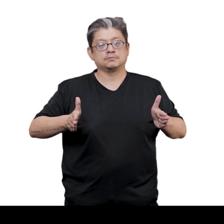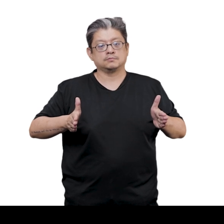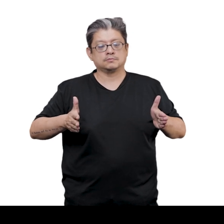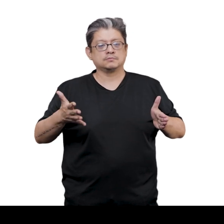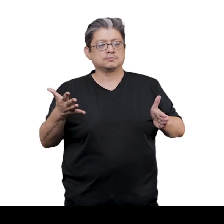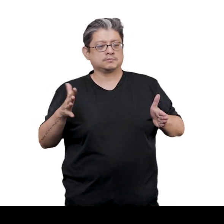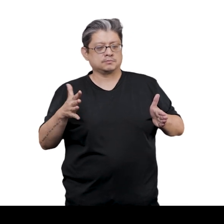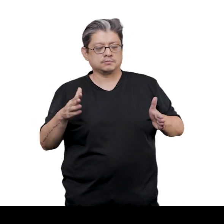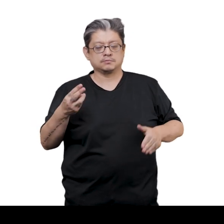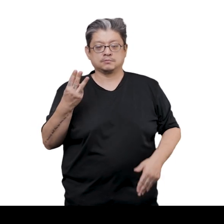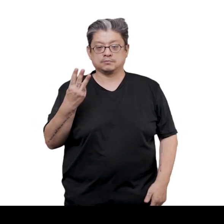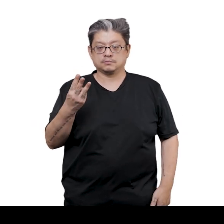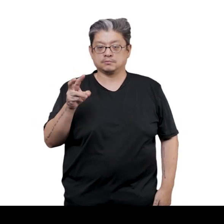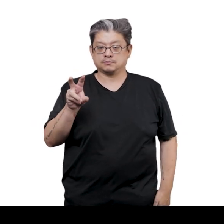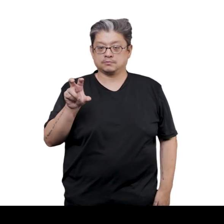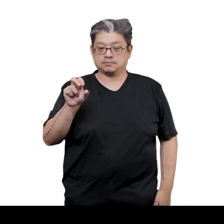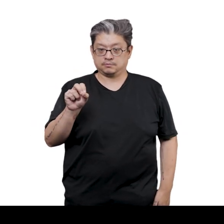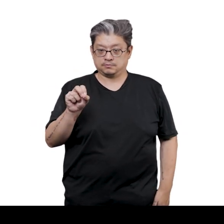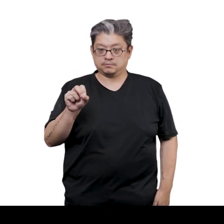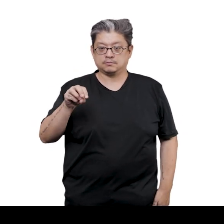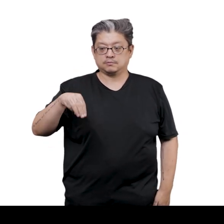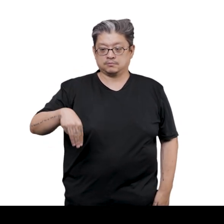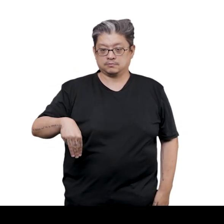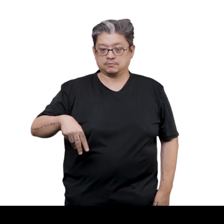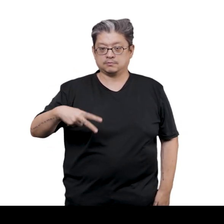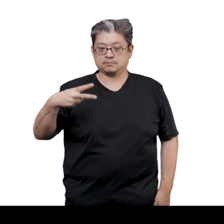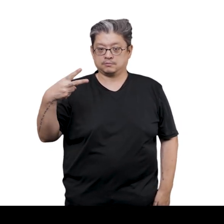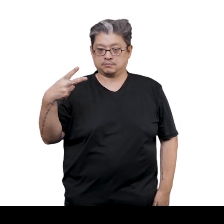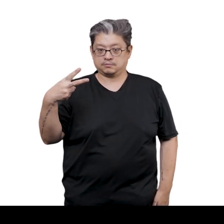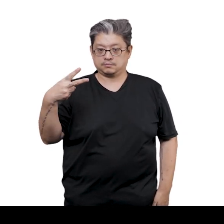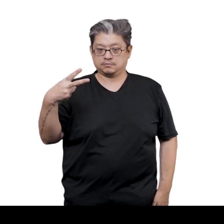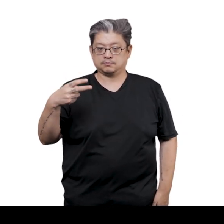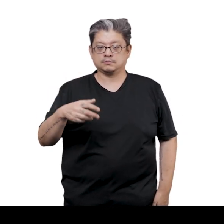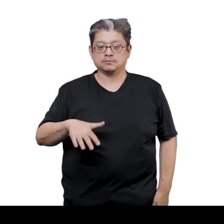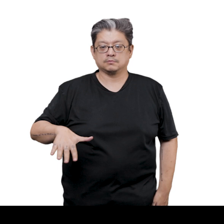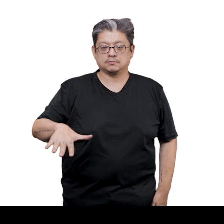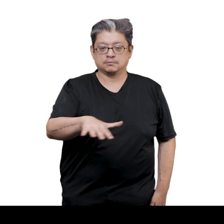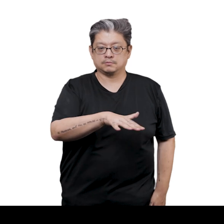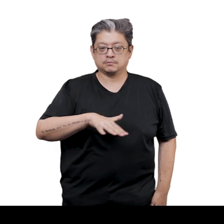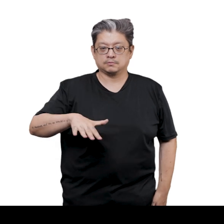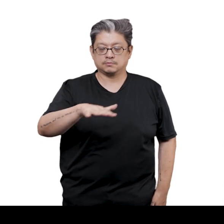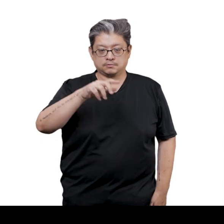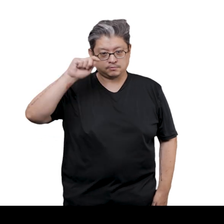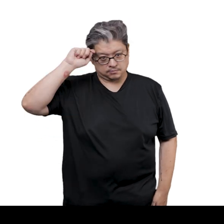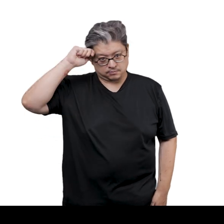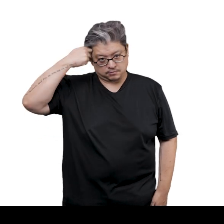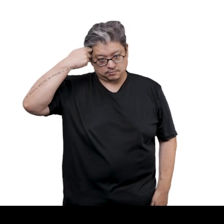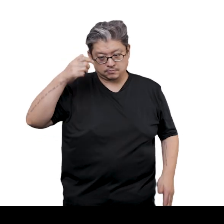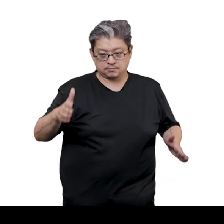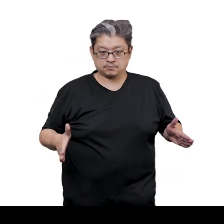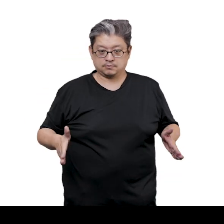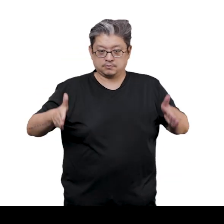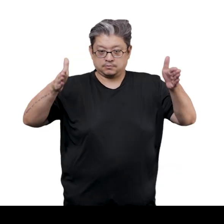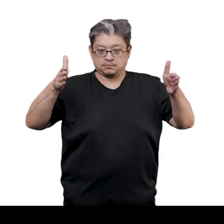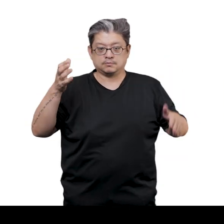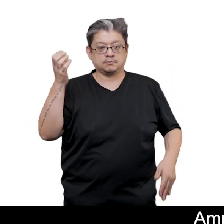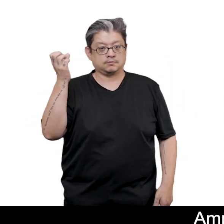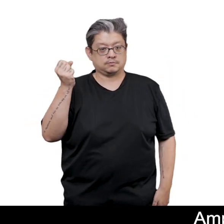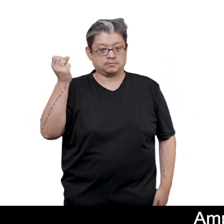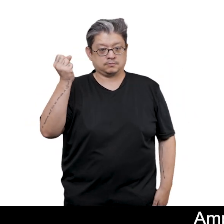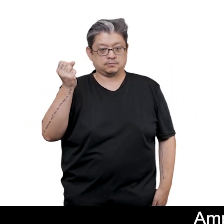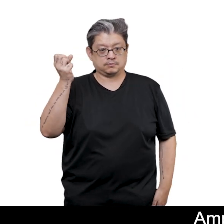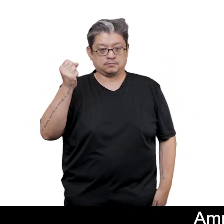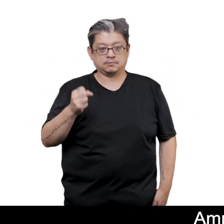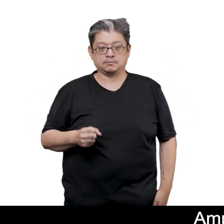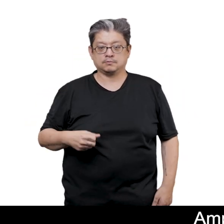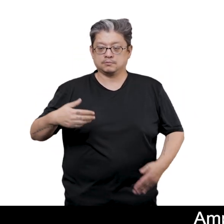totalizando cerca de 350 metros quadrados. O chão é preto e as paredes brancas.